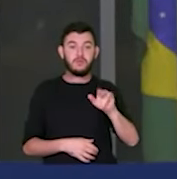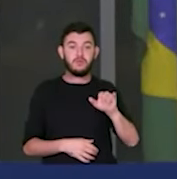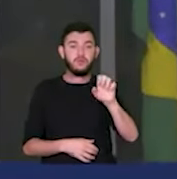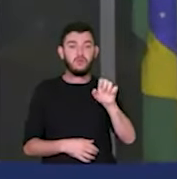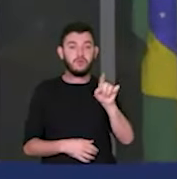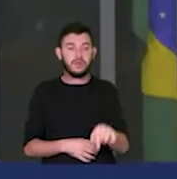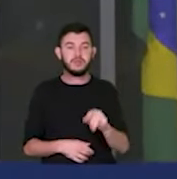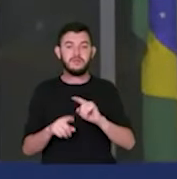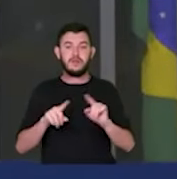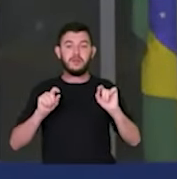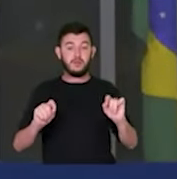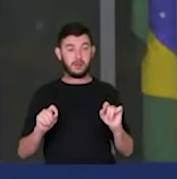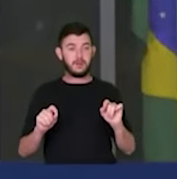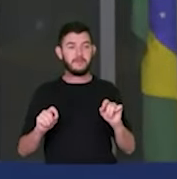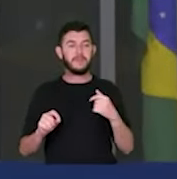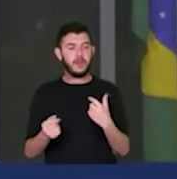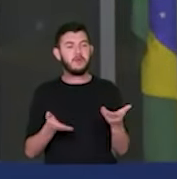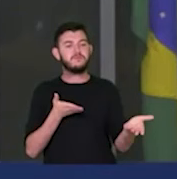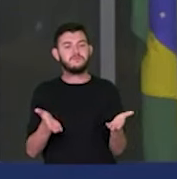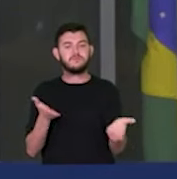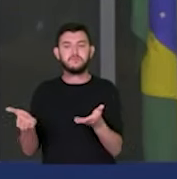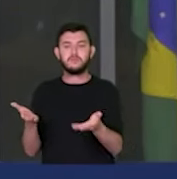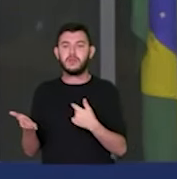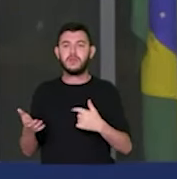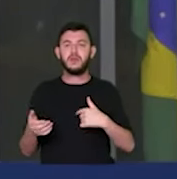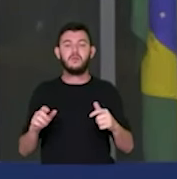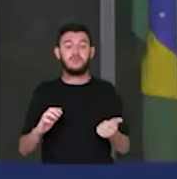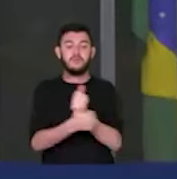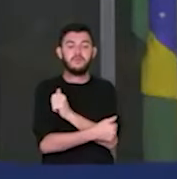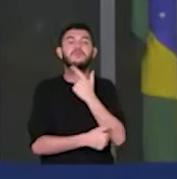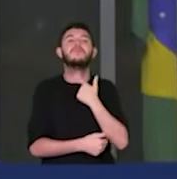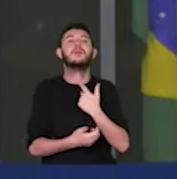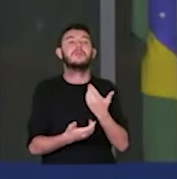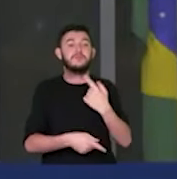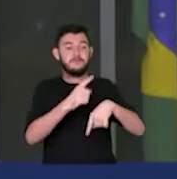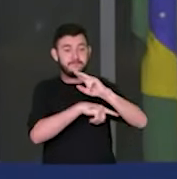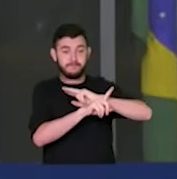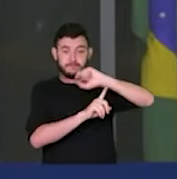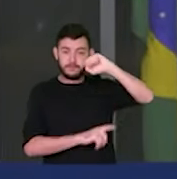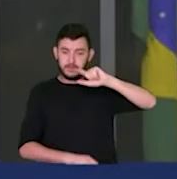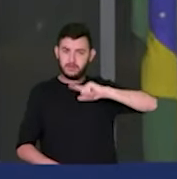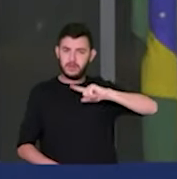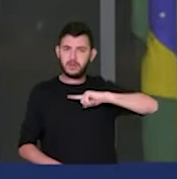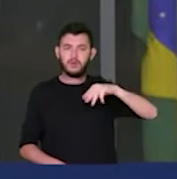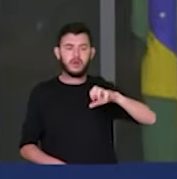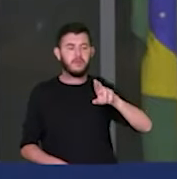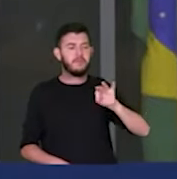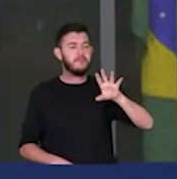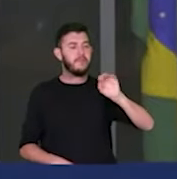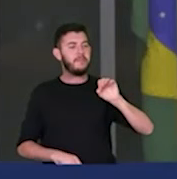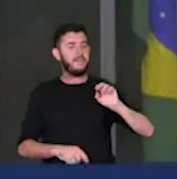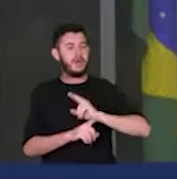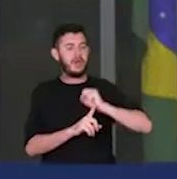atenção. Eu fui um esportista, sempre desejei a vitória. Eu tenho o mérito cravado em